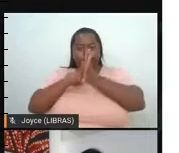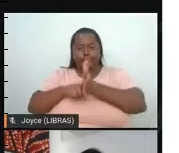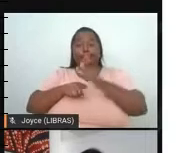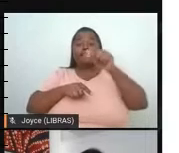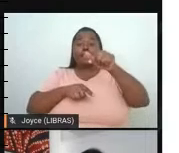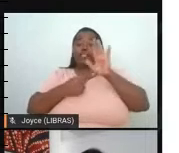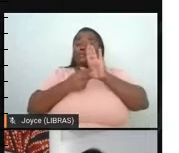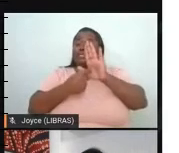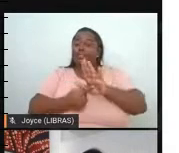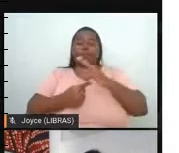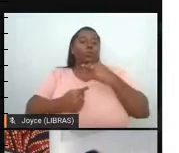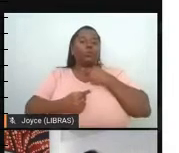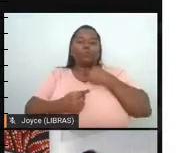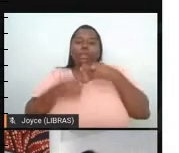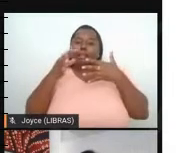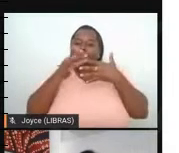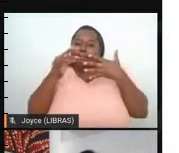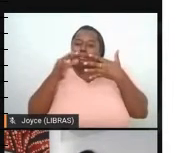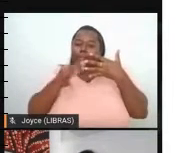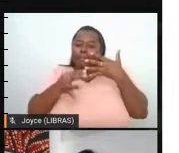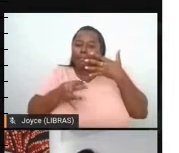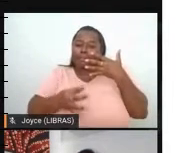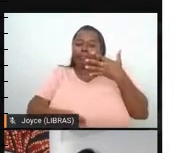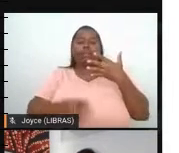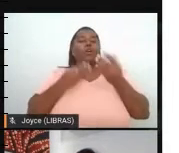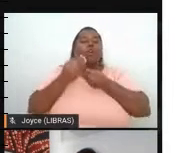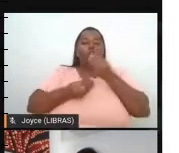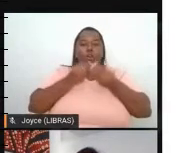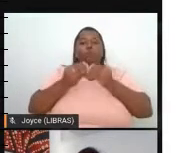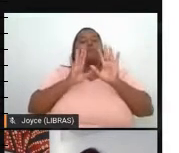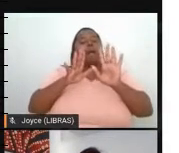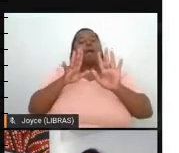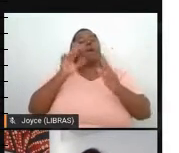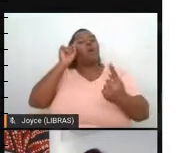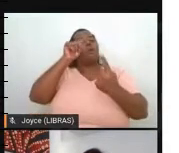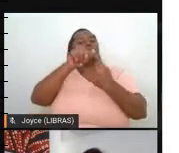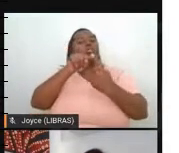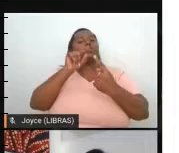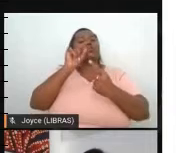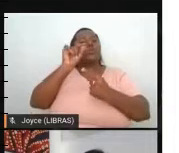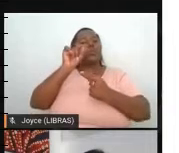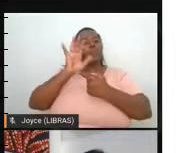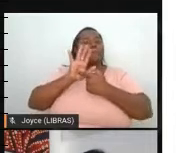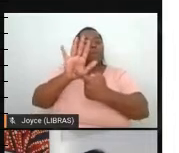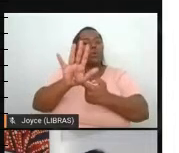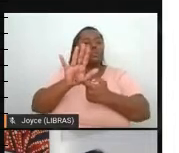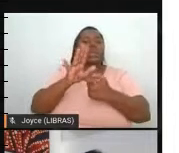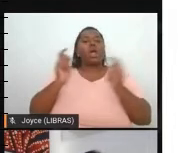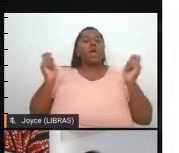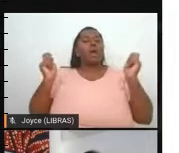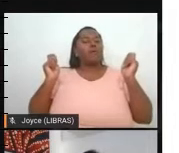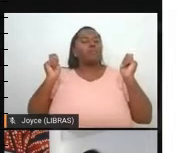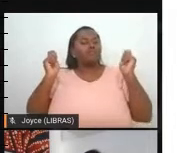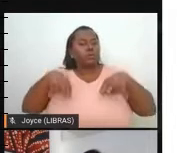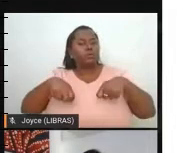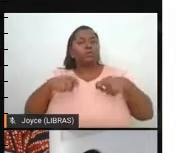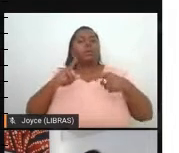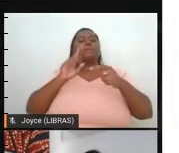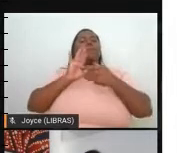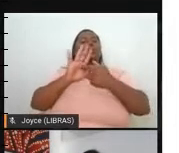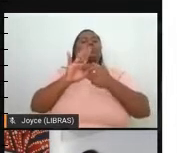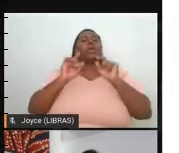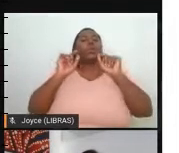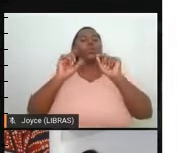entrar em muitos detalhes de configuração, então a ideia é mostrar um pouquinho as potencialidades deste questionário, né? O